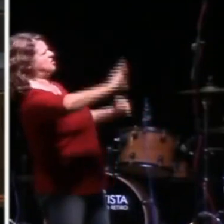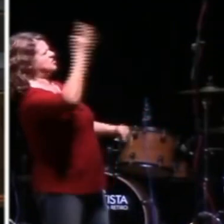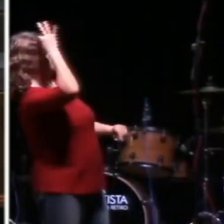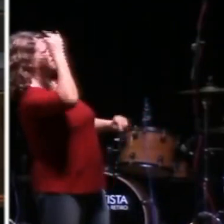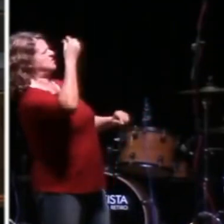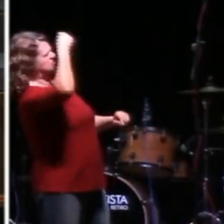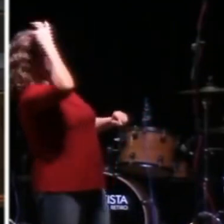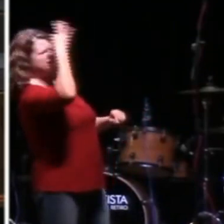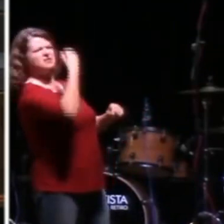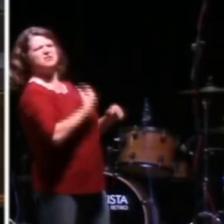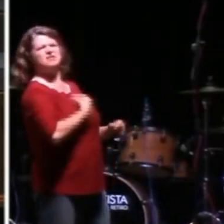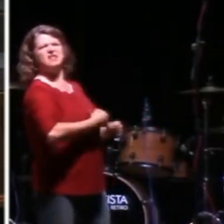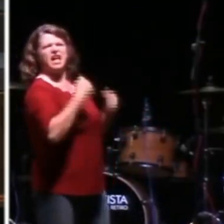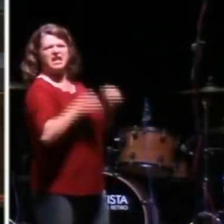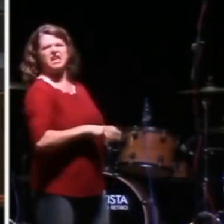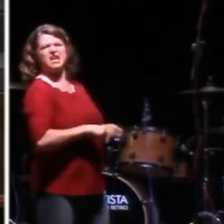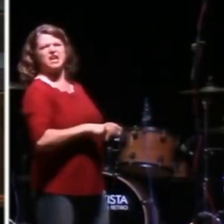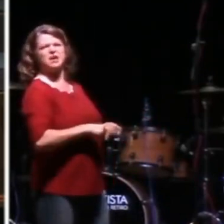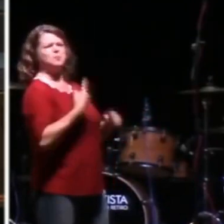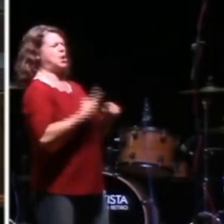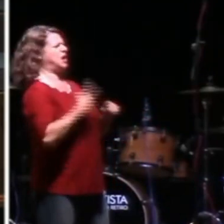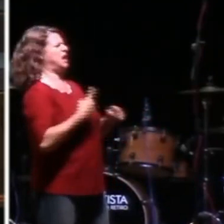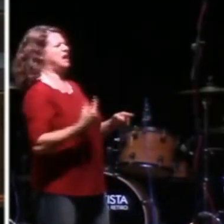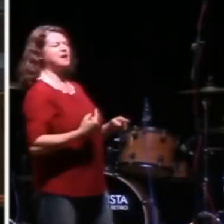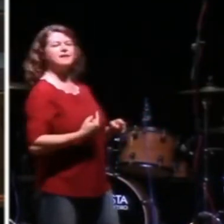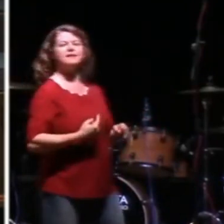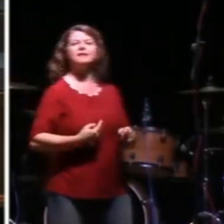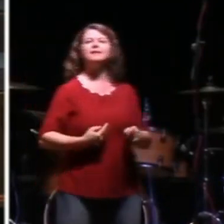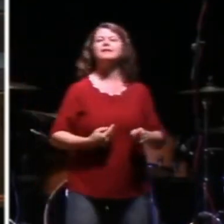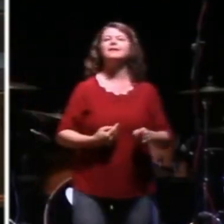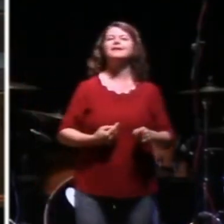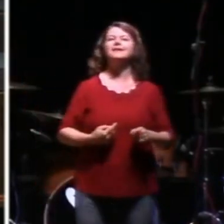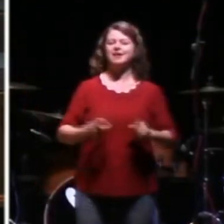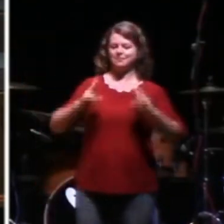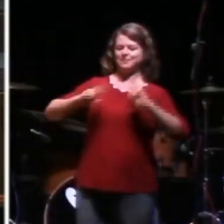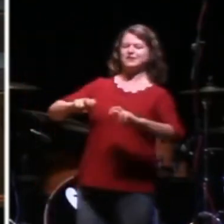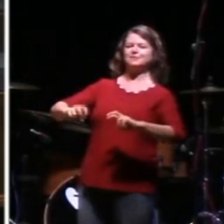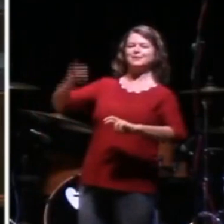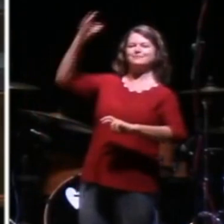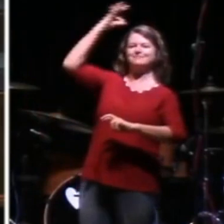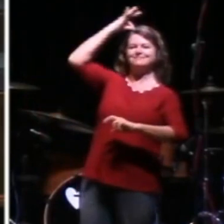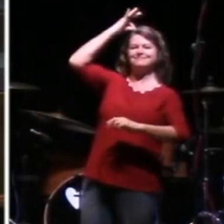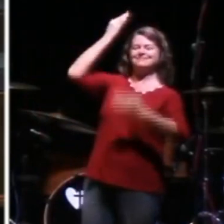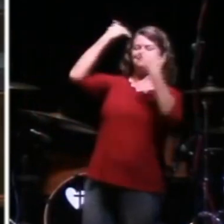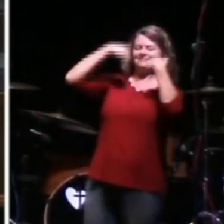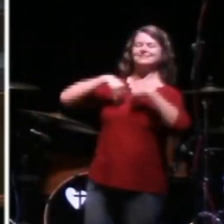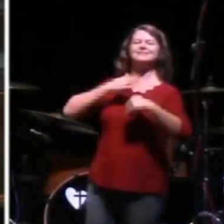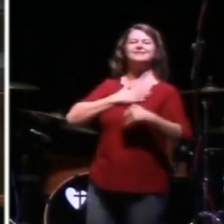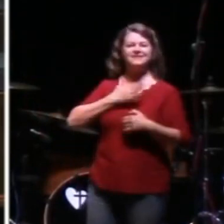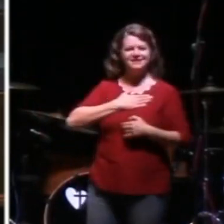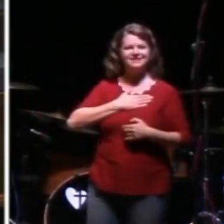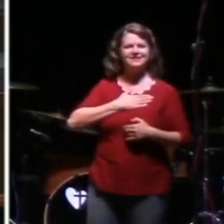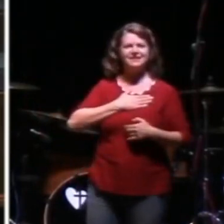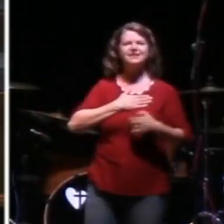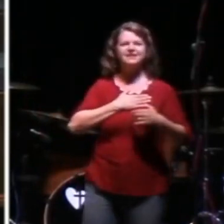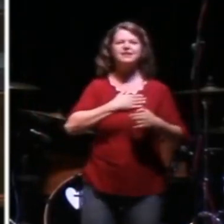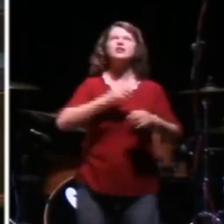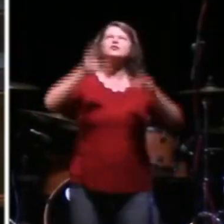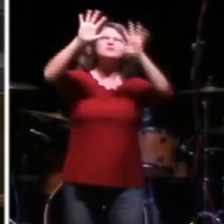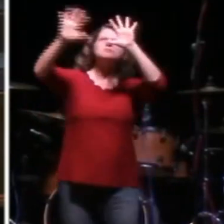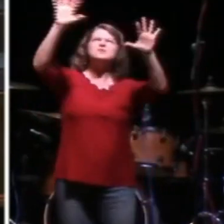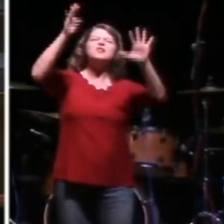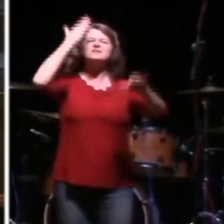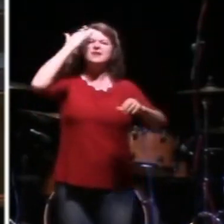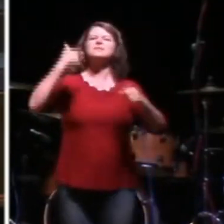essa hora da madrugada aqui do mundo espiritual sabe que você tem uma marca e eu tenho uma marca só que essa marca tem que ser marca de vida eterna